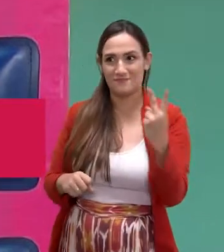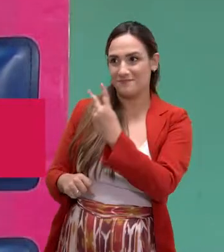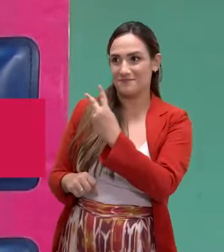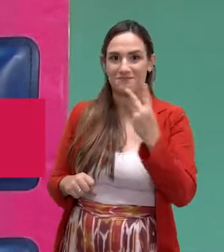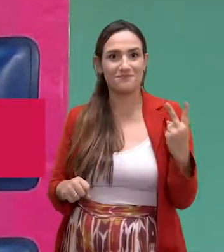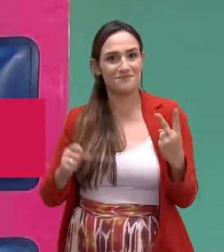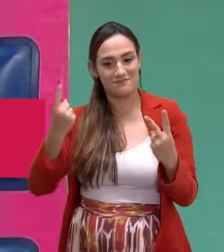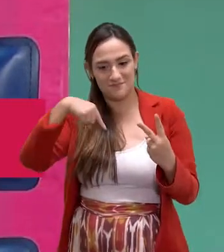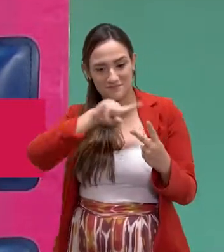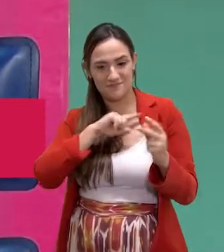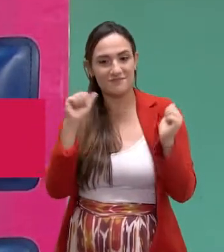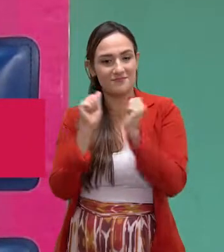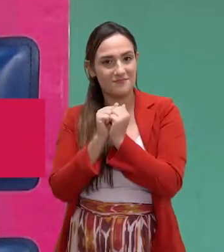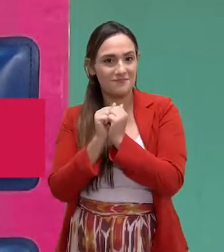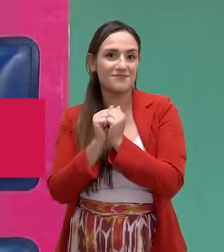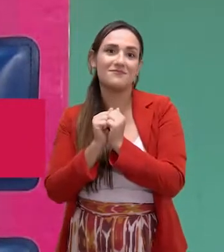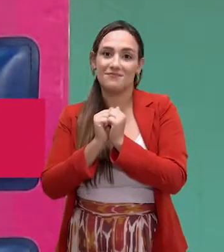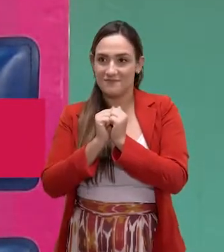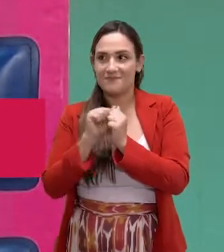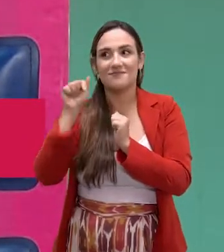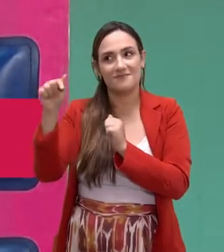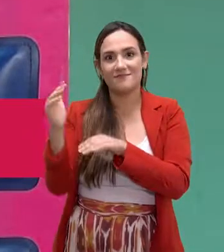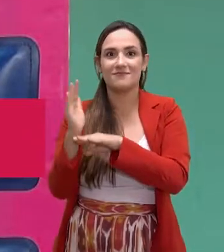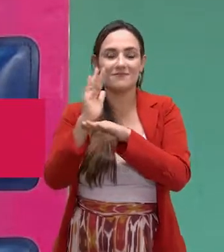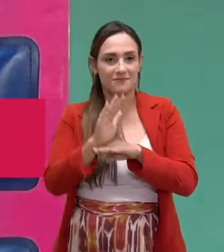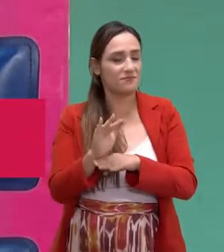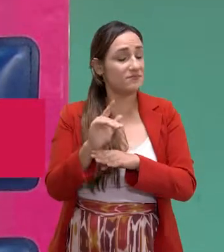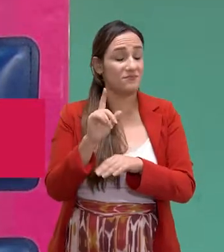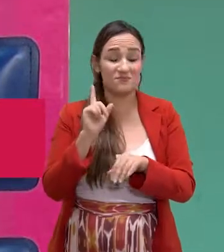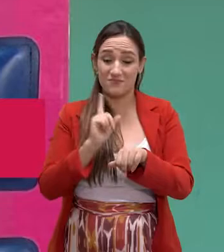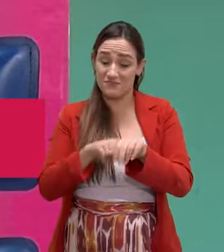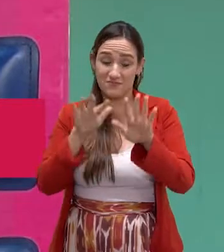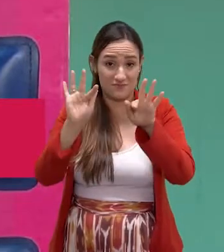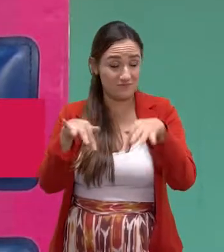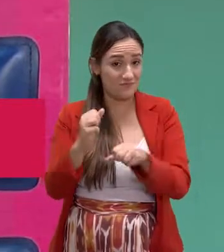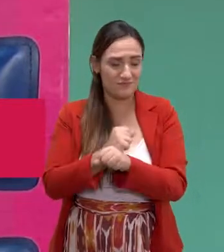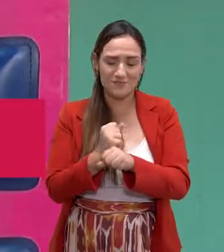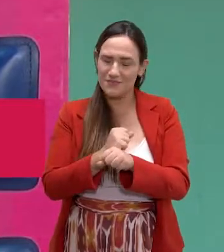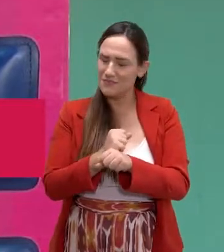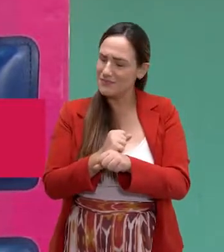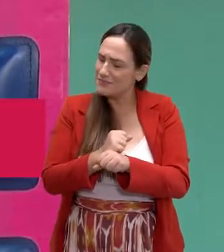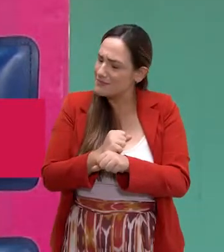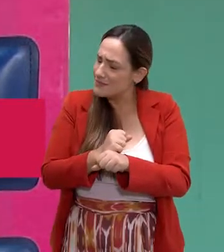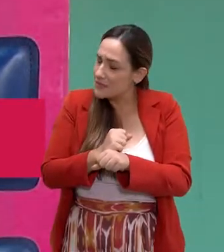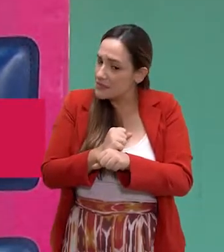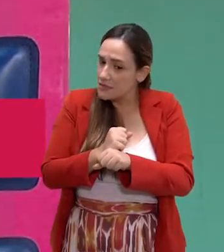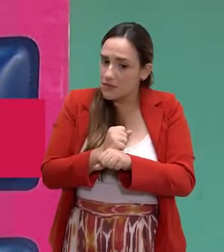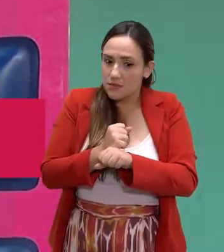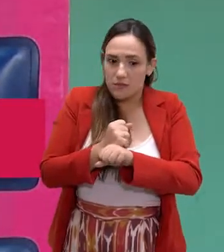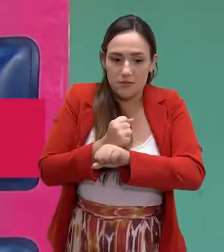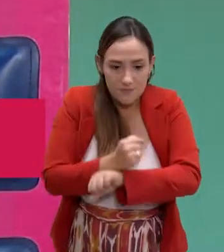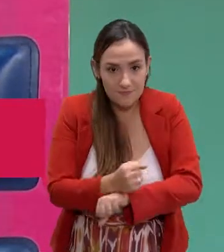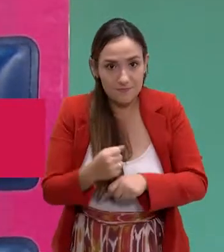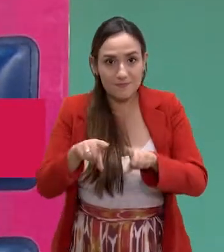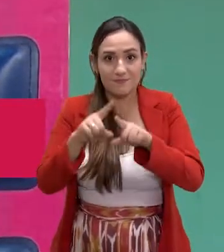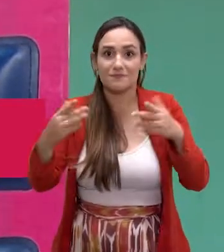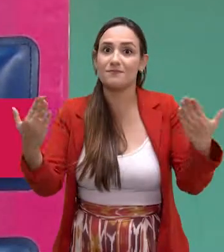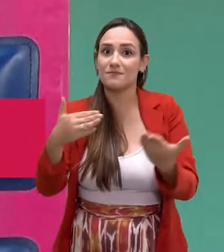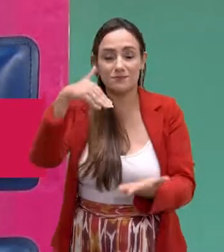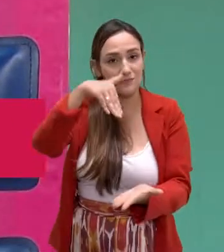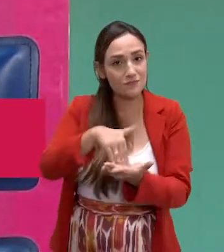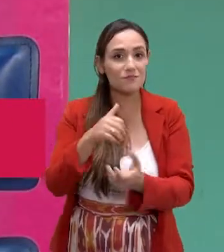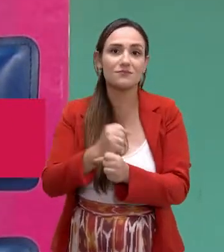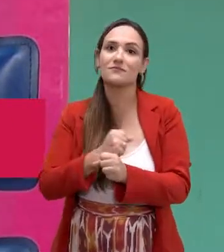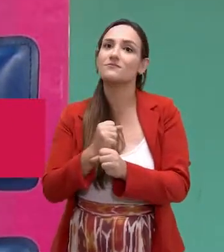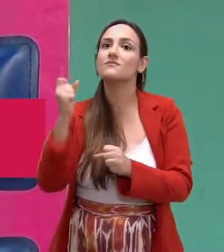trabalho legislativo no final do ano, né? Já é muito puxado o final de ano, mas esse ano foi muito especial, né? Esse último ano, esse